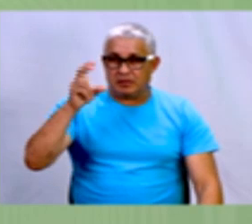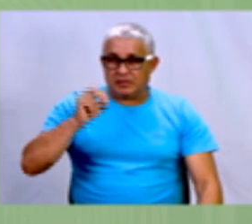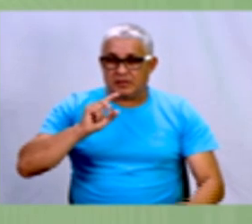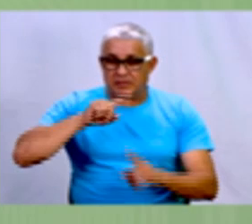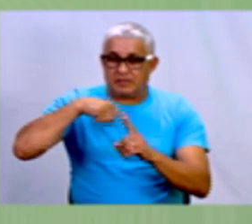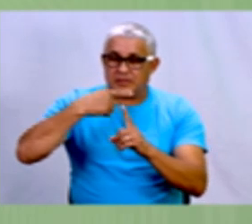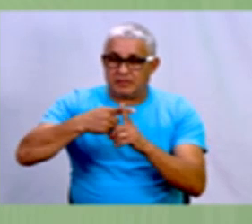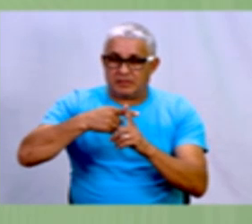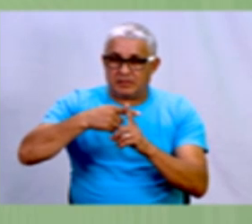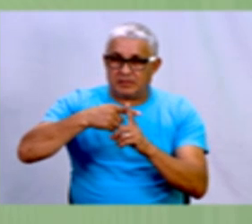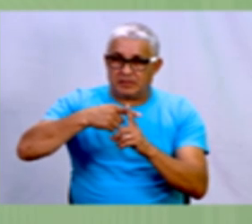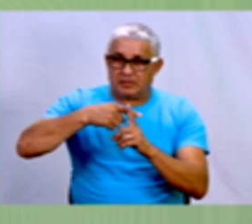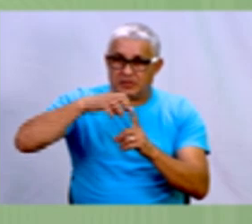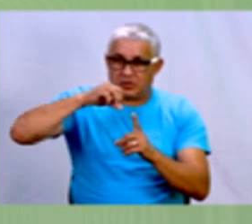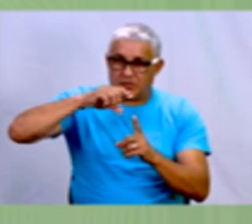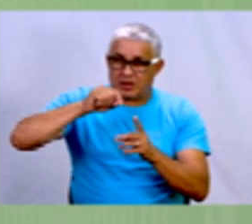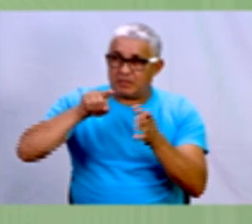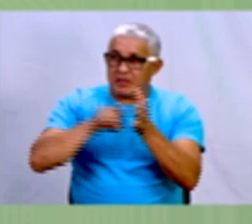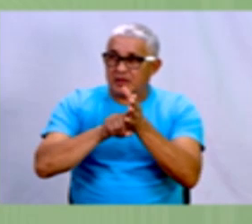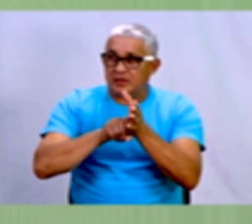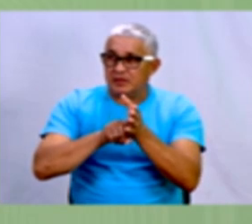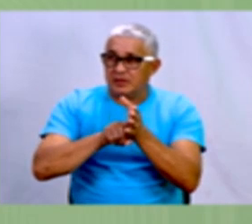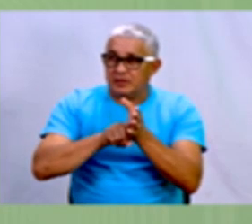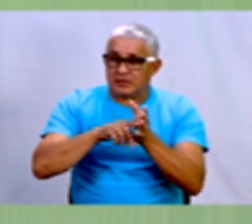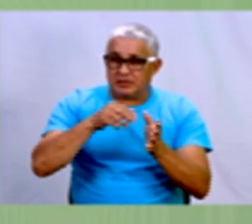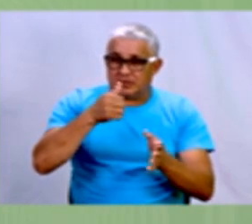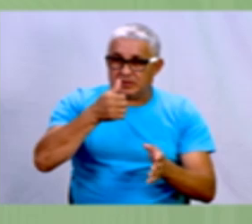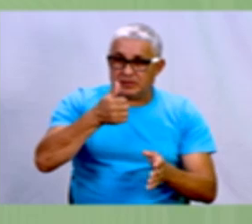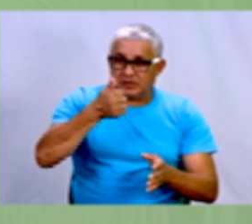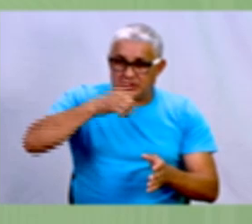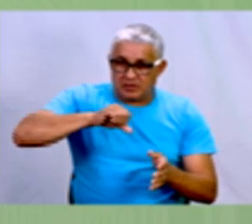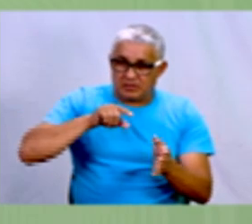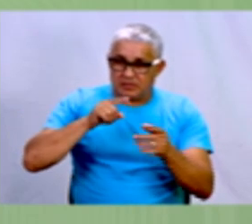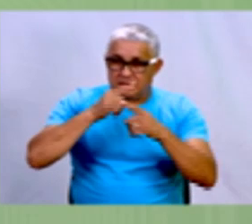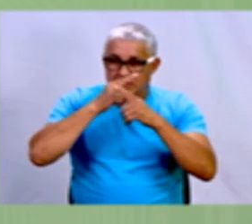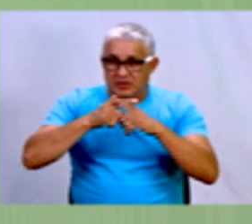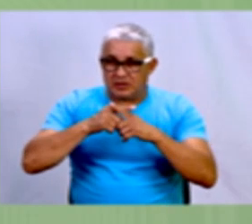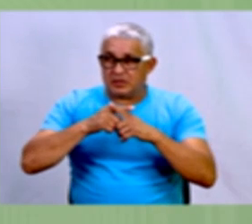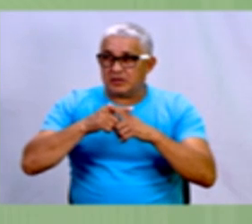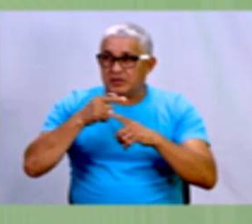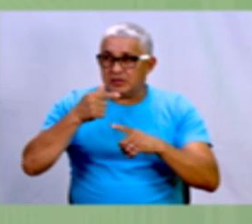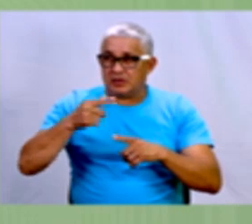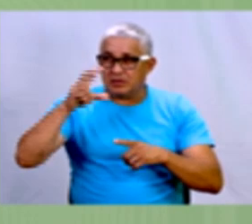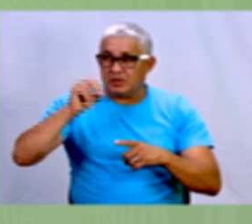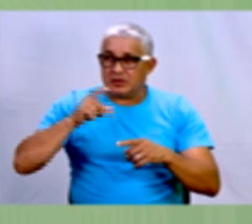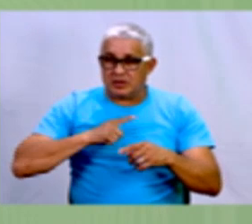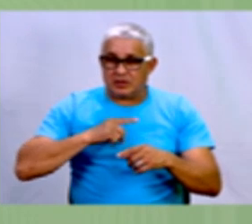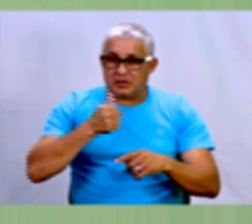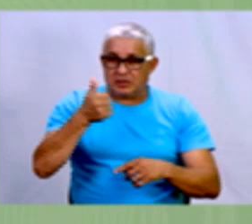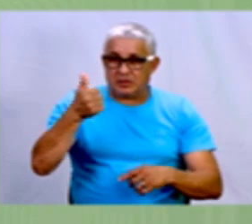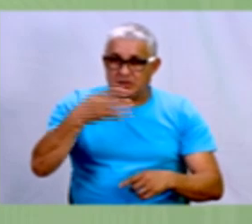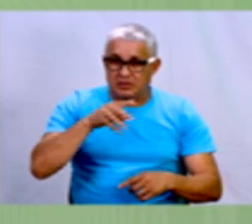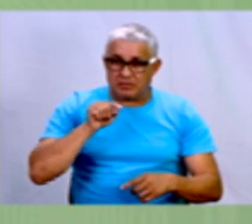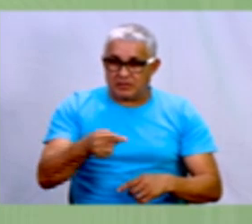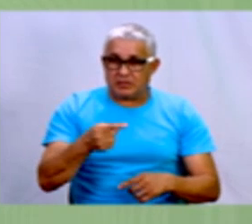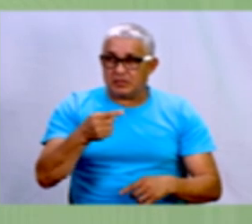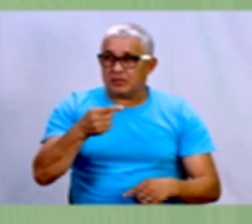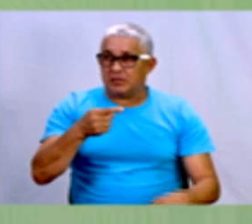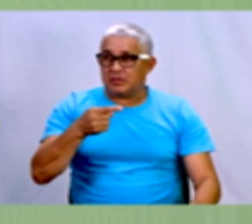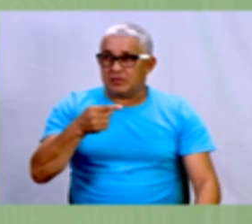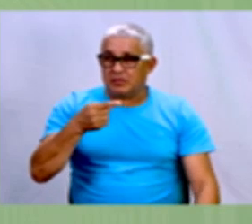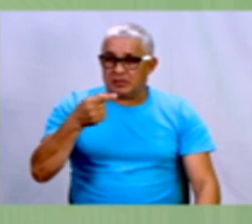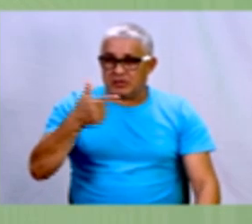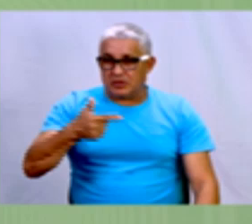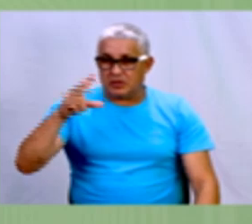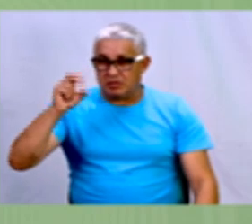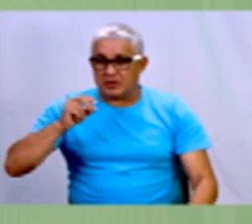mais 90 menos, quando a gente faz 19 vezes 750, a gente tem 14.250, vezes